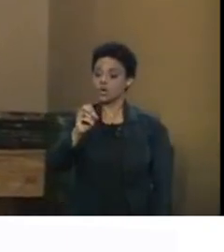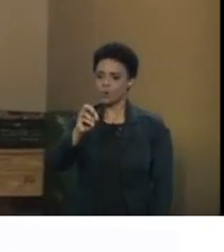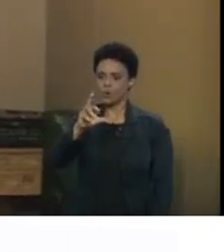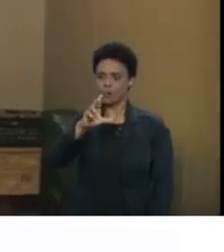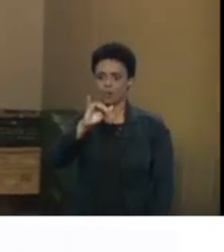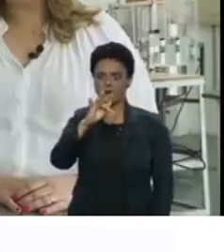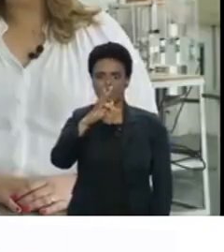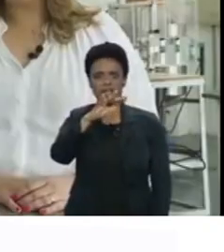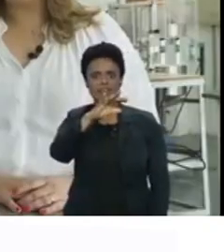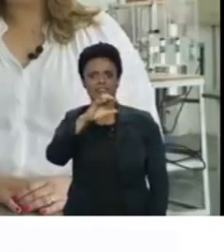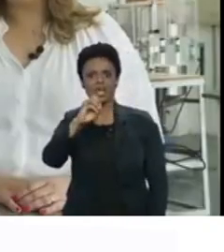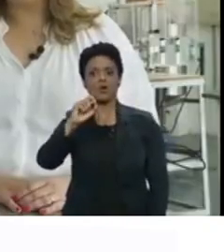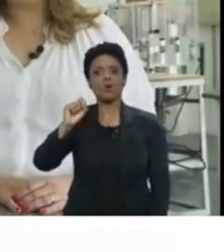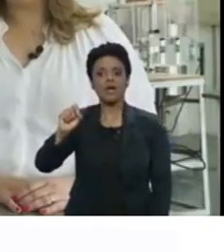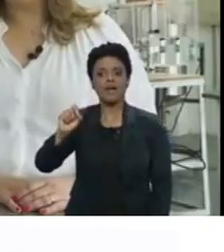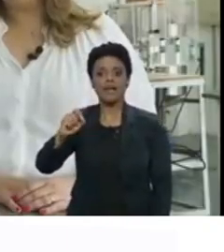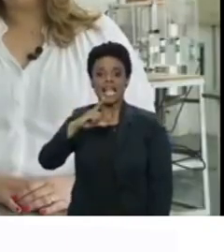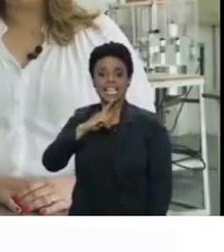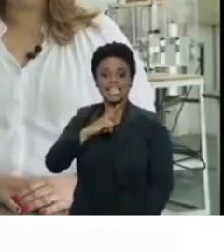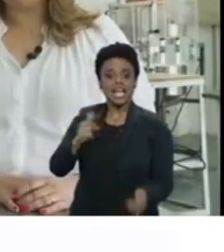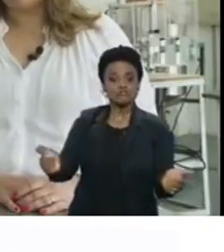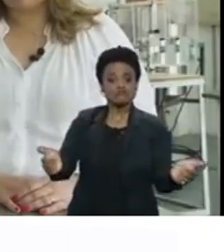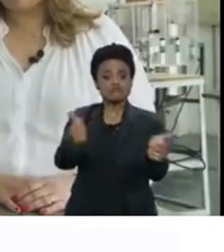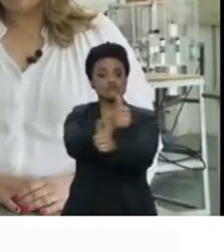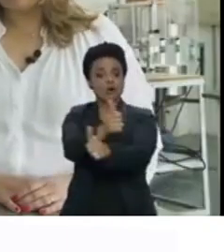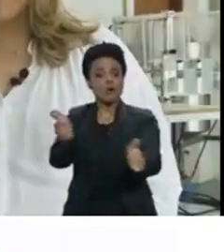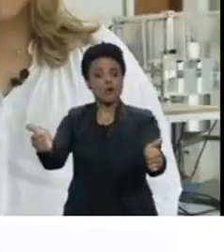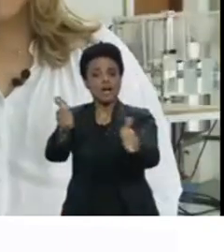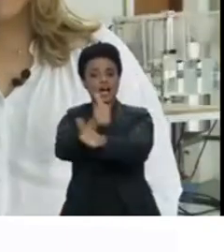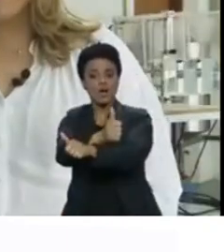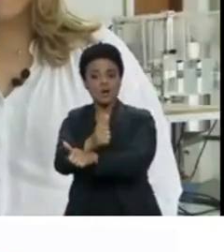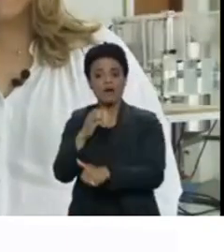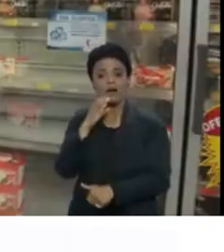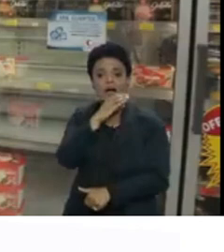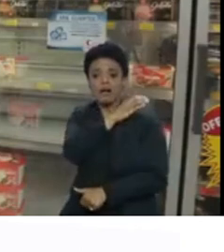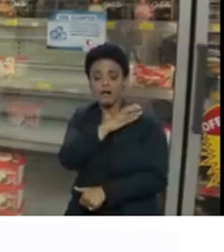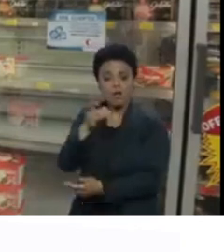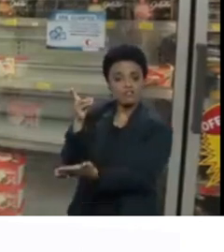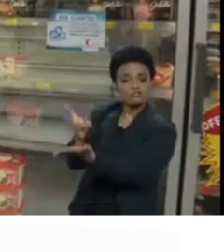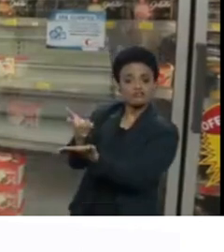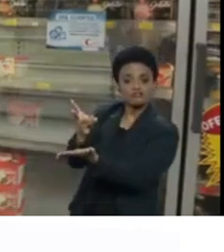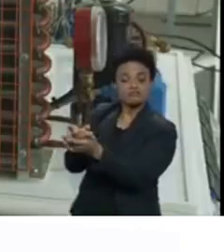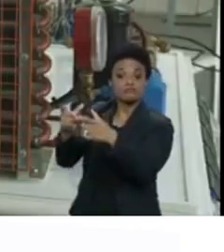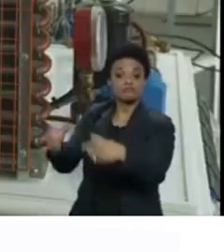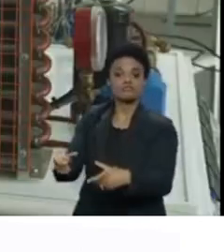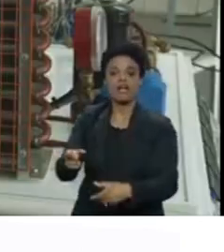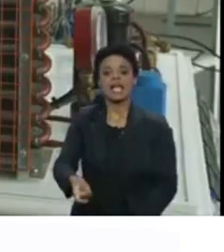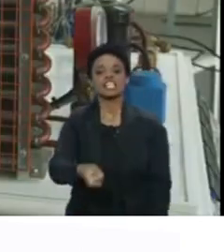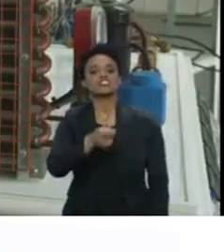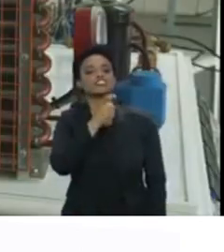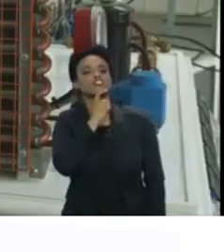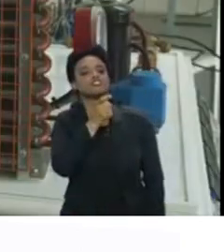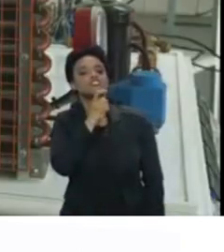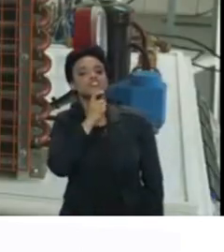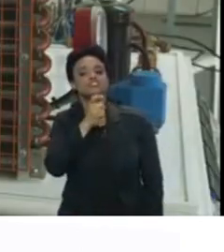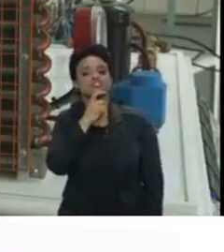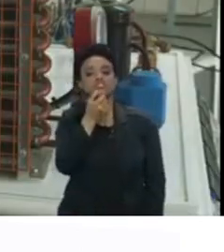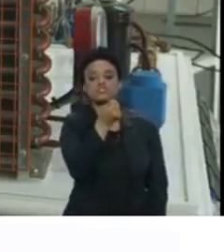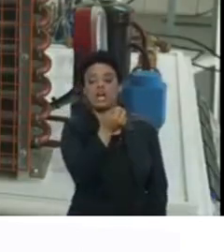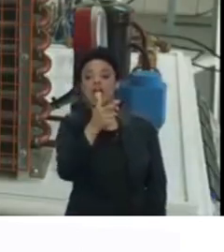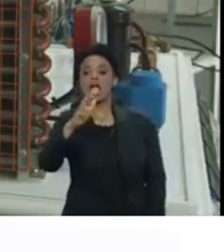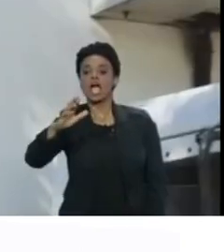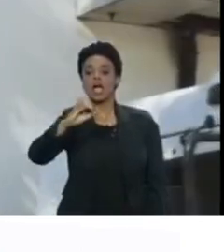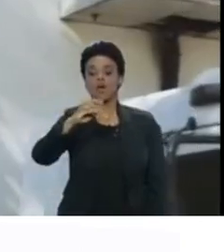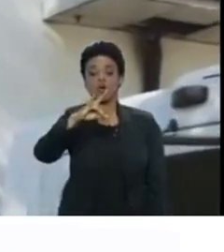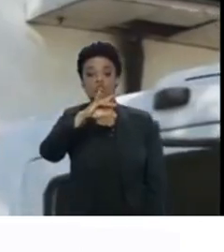de troca de calor. Os trocadores de calor estão muito presentes, como por exemplo na nossa geladeira, no ar-condicionado, no